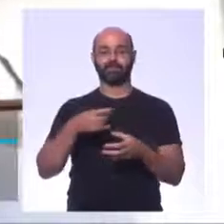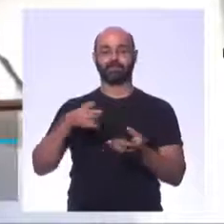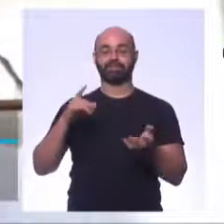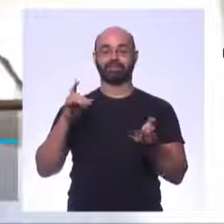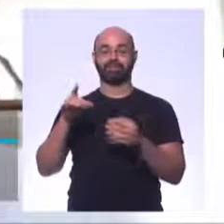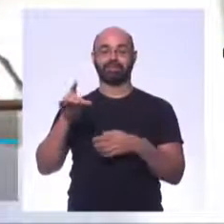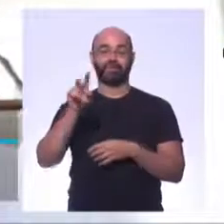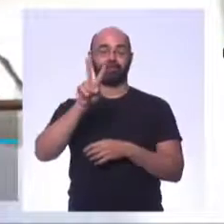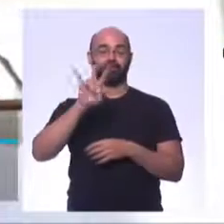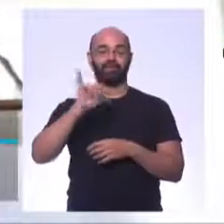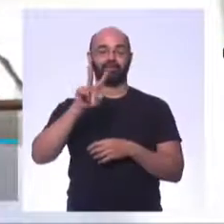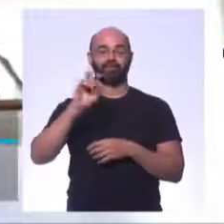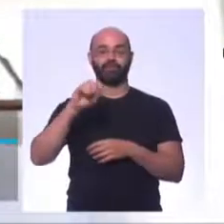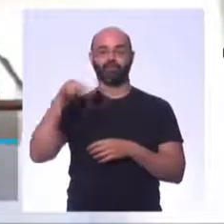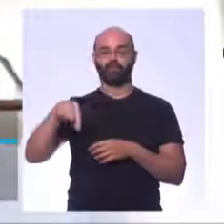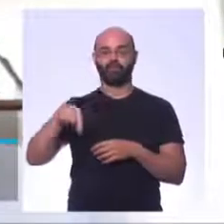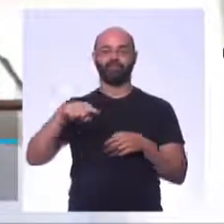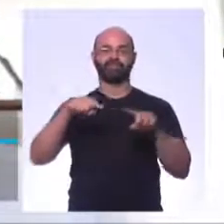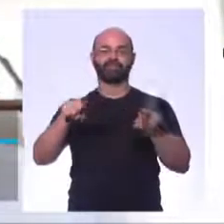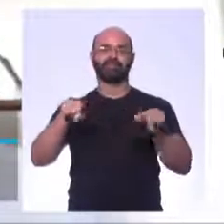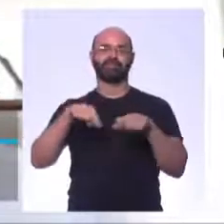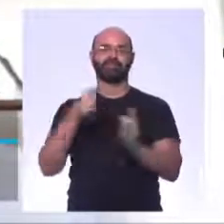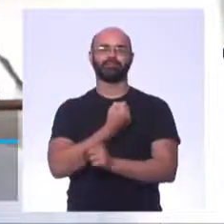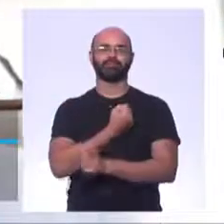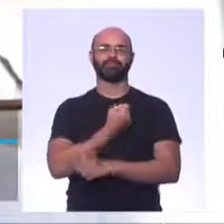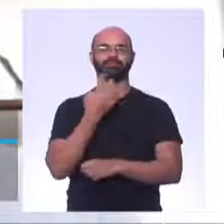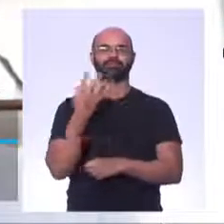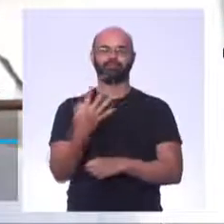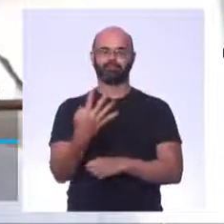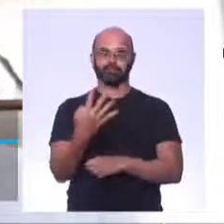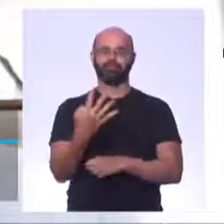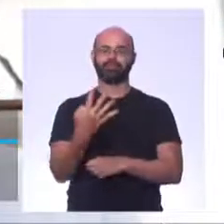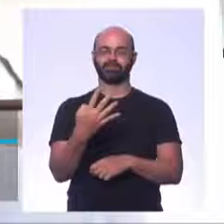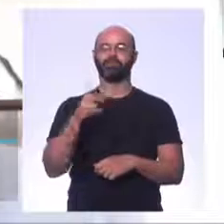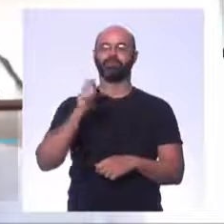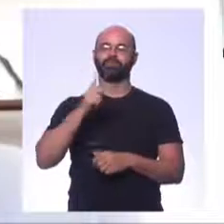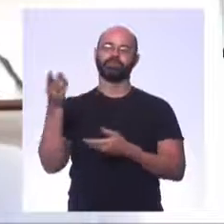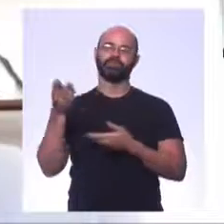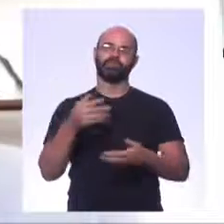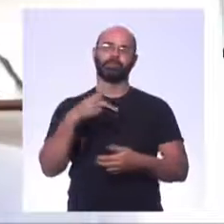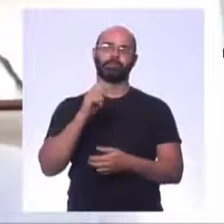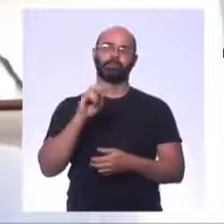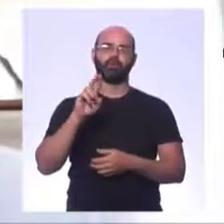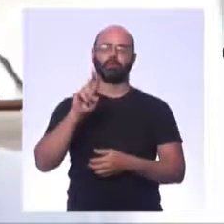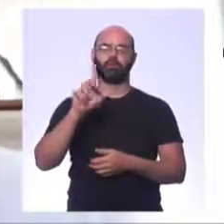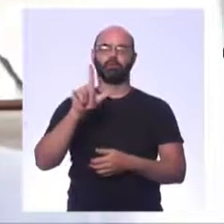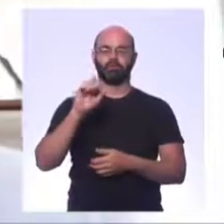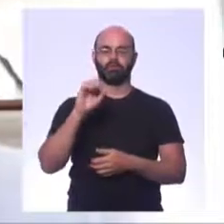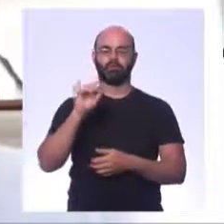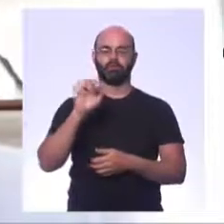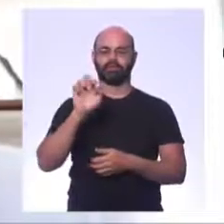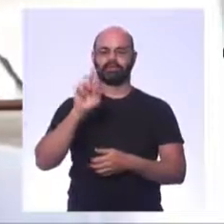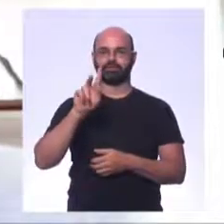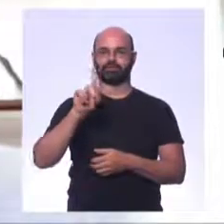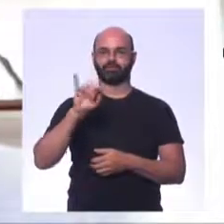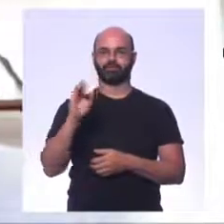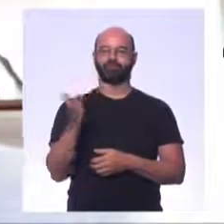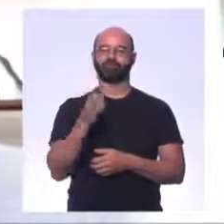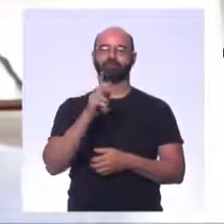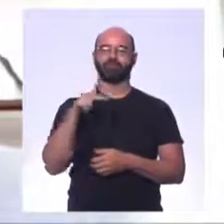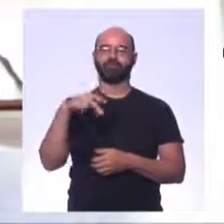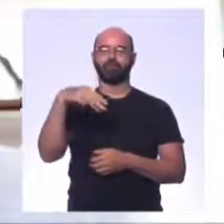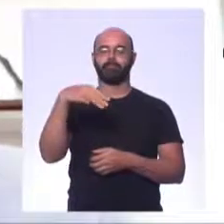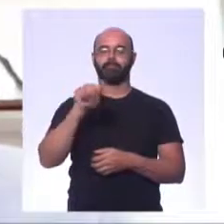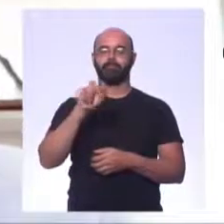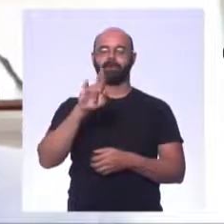número 4, onde nós vamos receber aqui o professor Paulo Sérgio e a professora Marilanda para essa aula de hoje. Eu vou estar